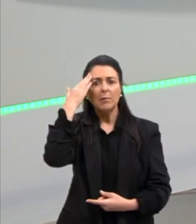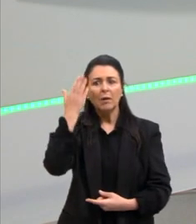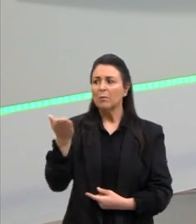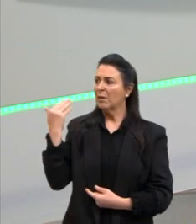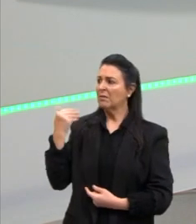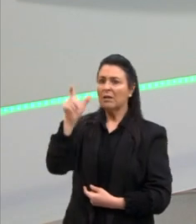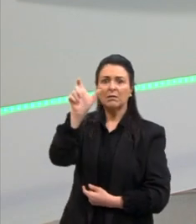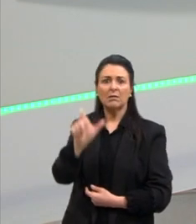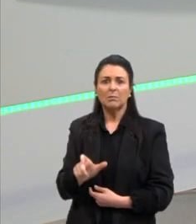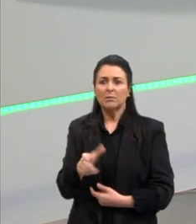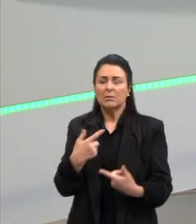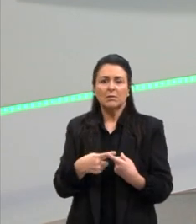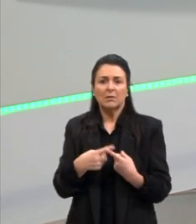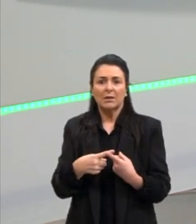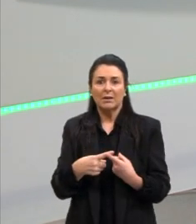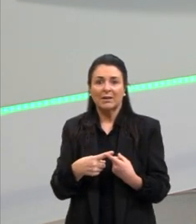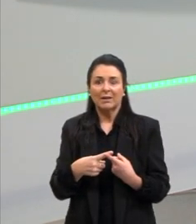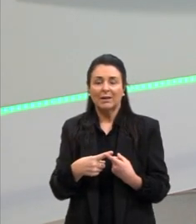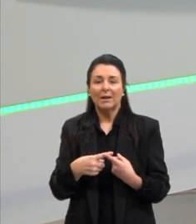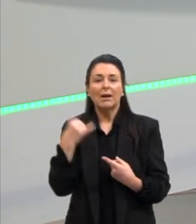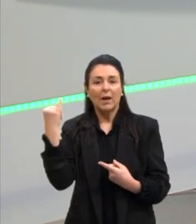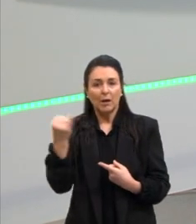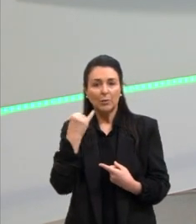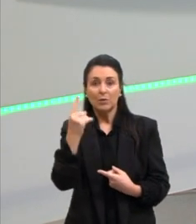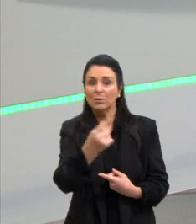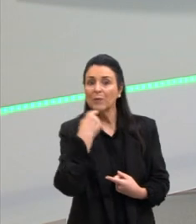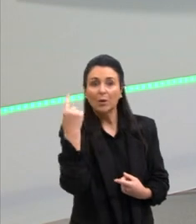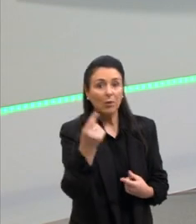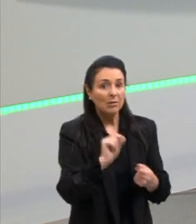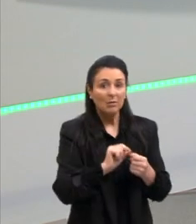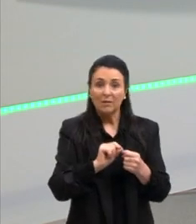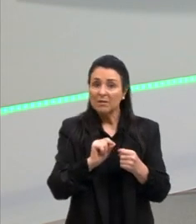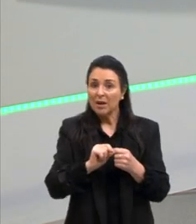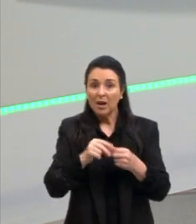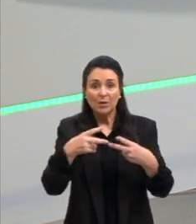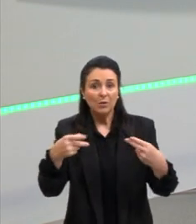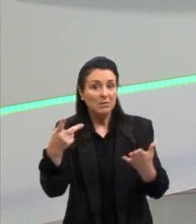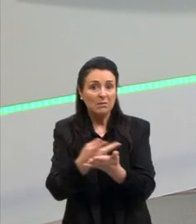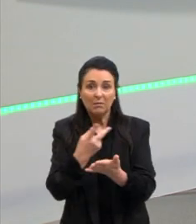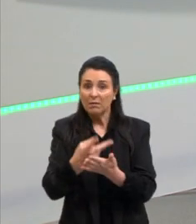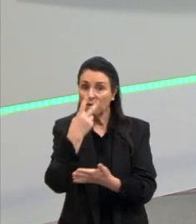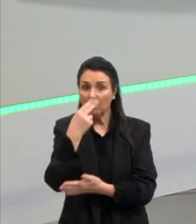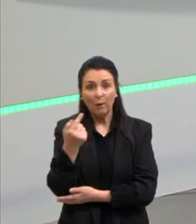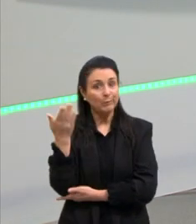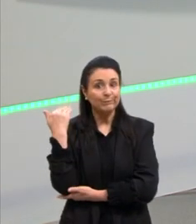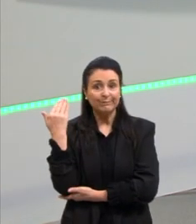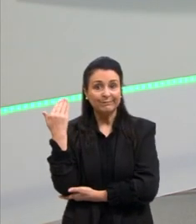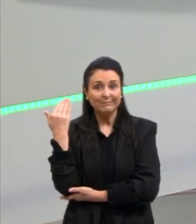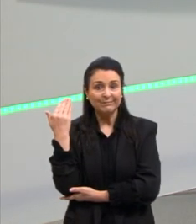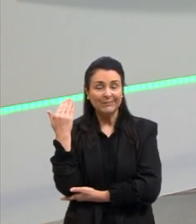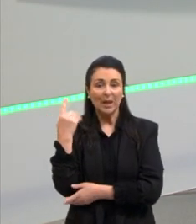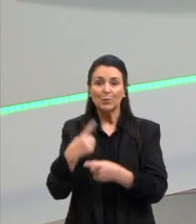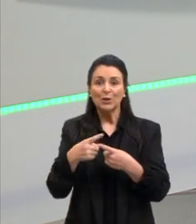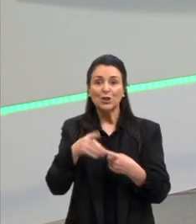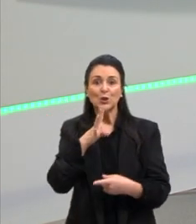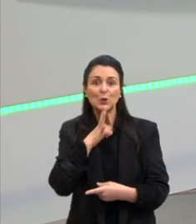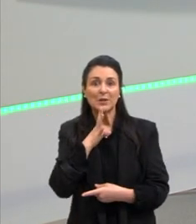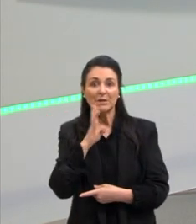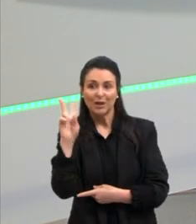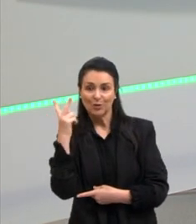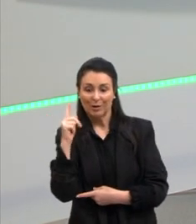o passado por quê que é tão importante para nós não repetirmos os erros quando a gente conhece a nossa história nós nos